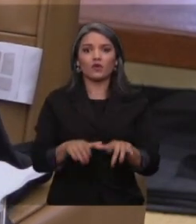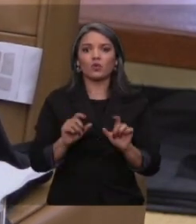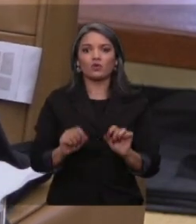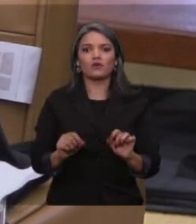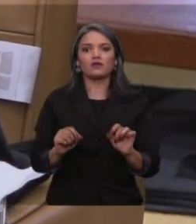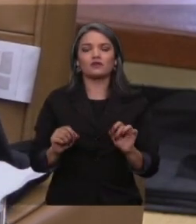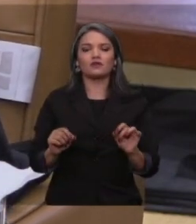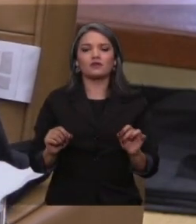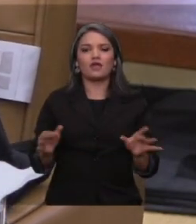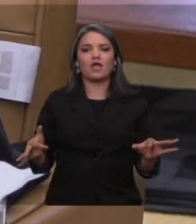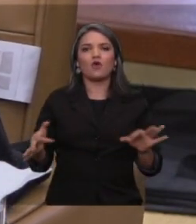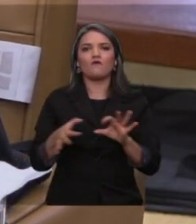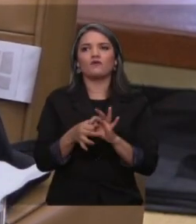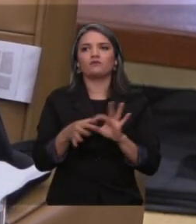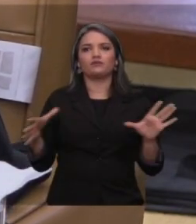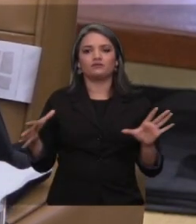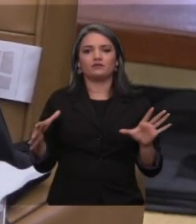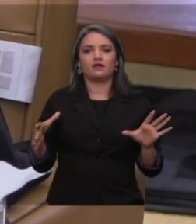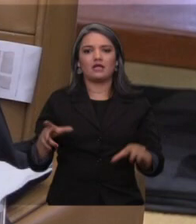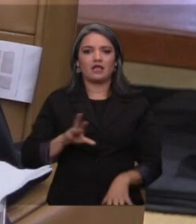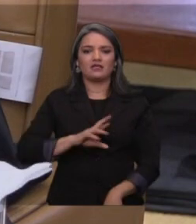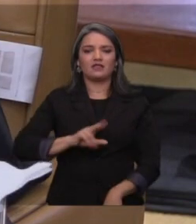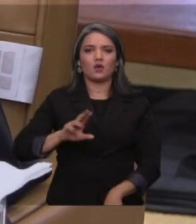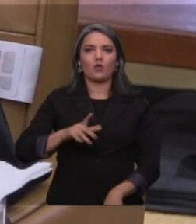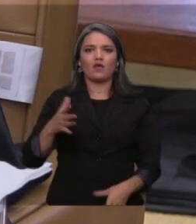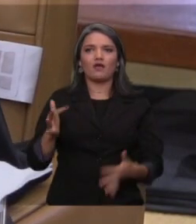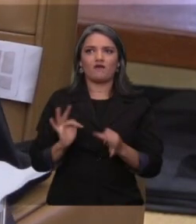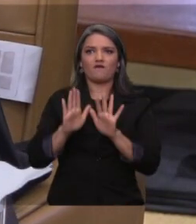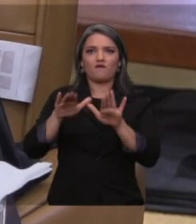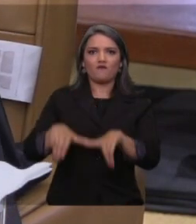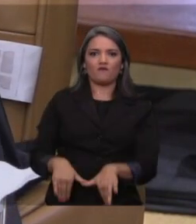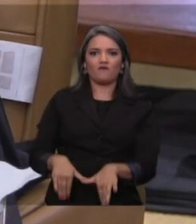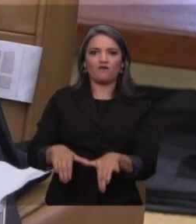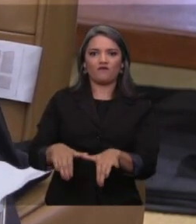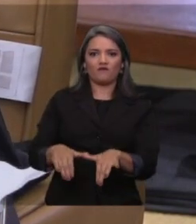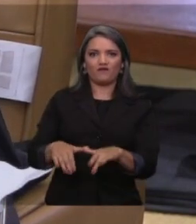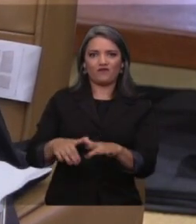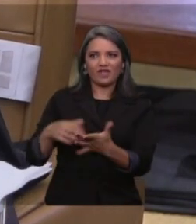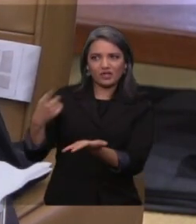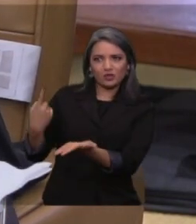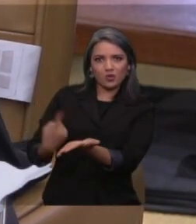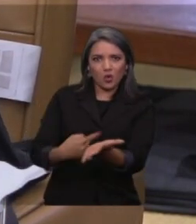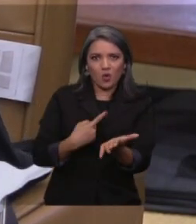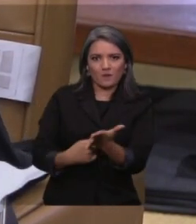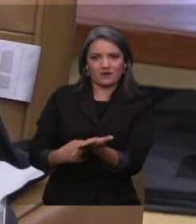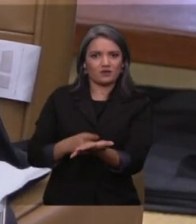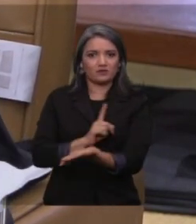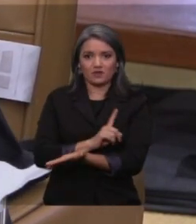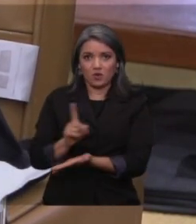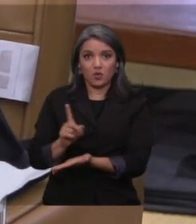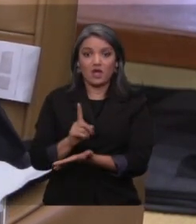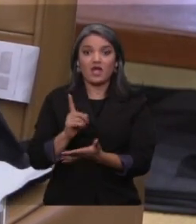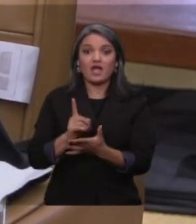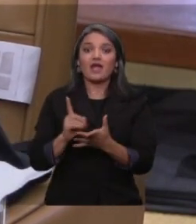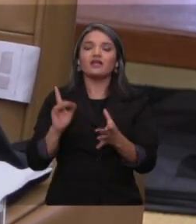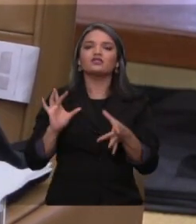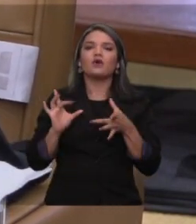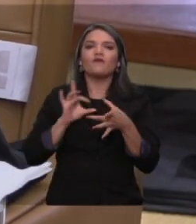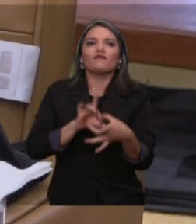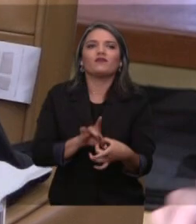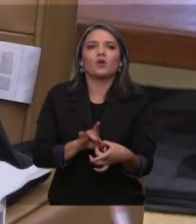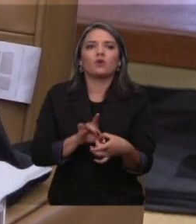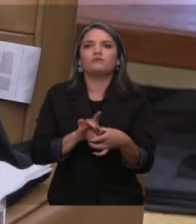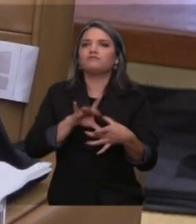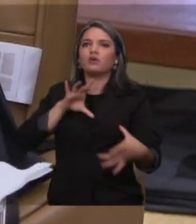Não é apenas a cessação da sociedade conjugal. A dissolubilidade é a dissolubilidade do vínculo, é o que admite